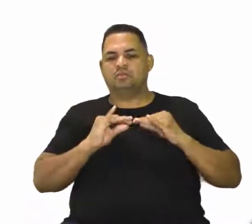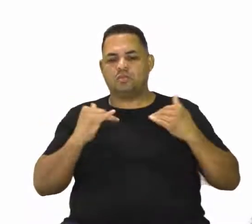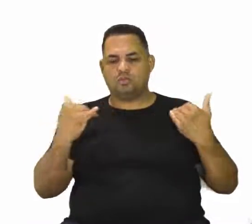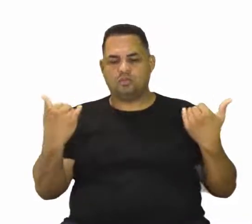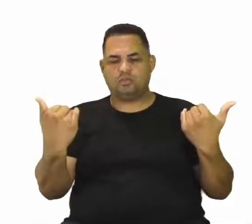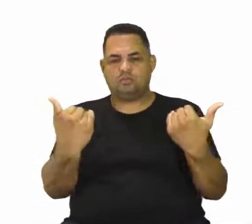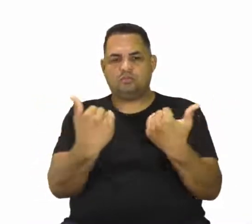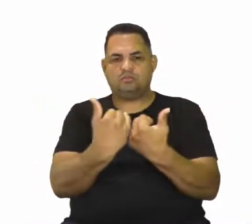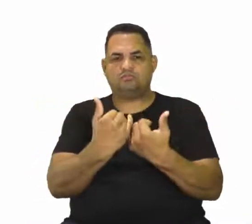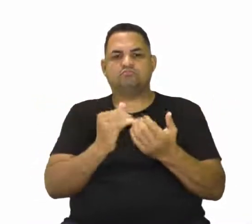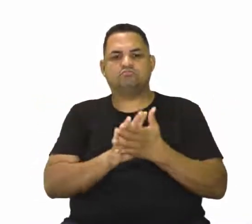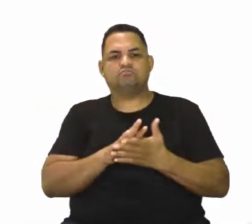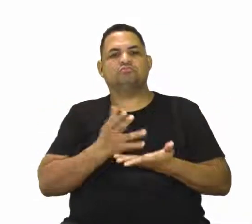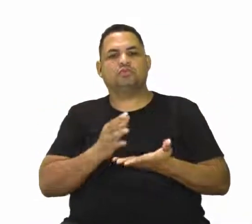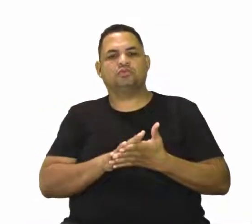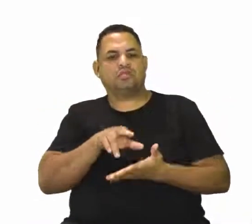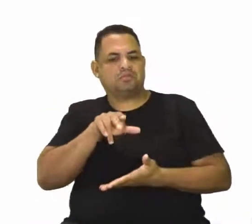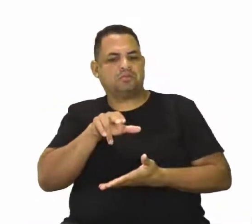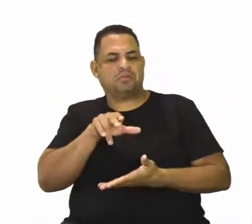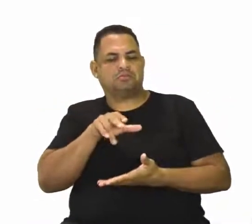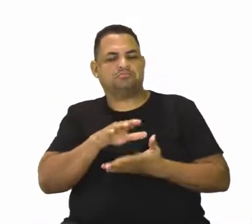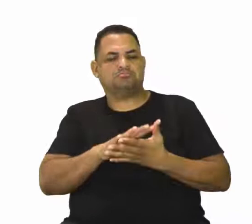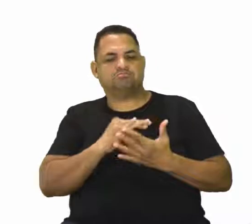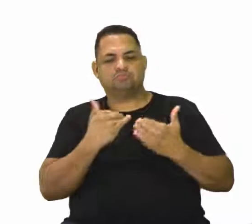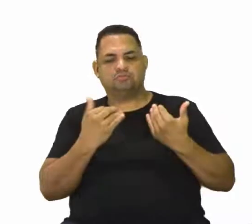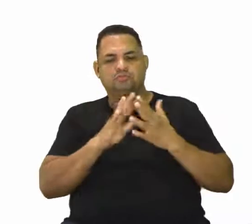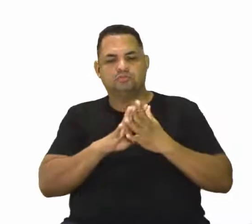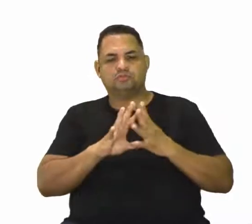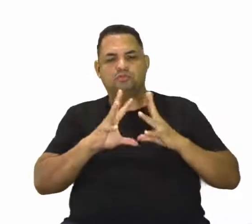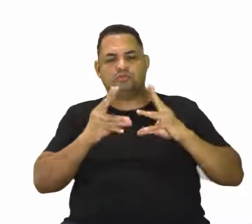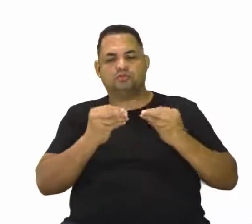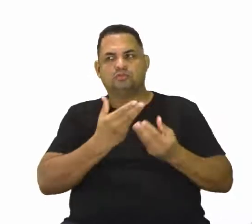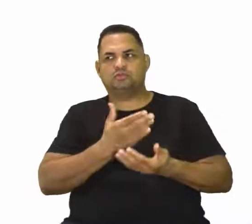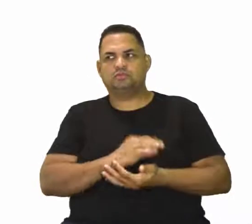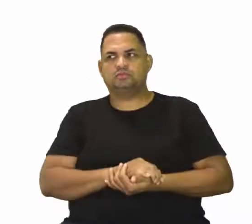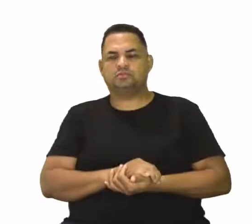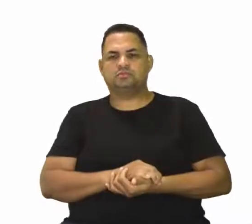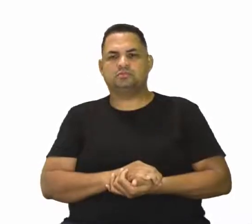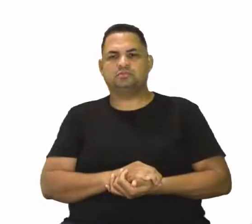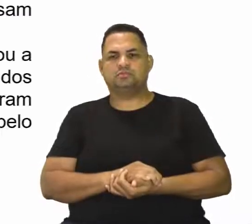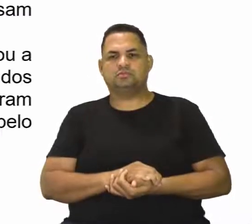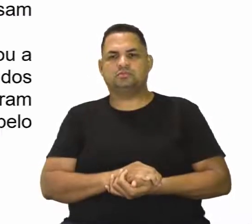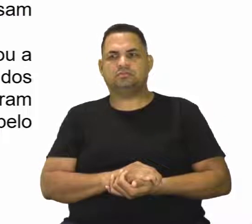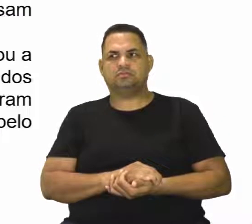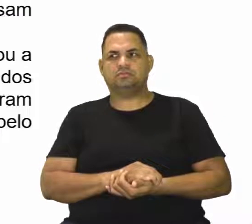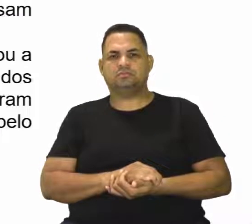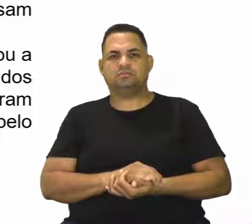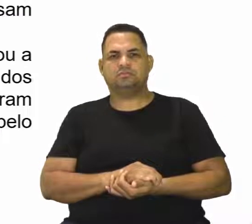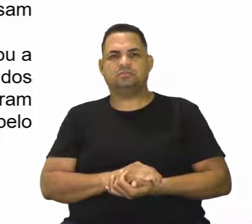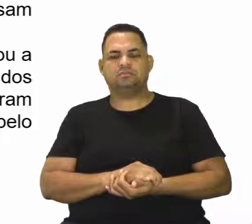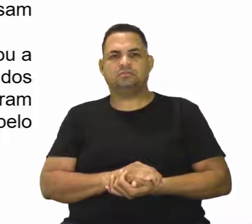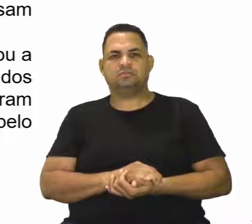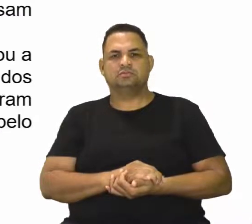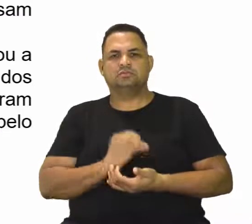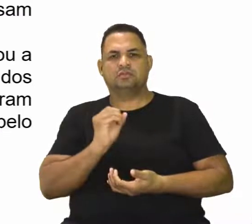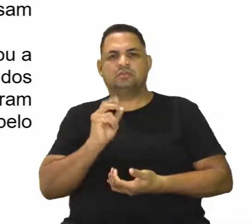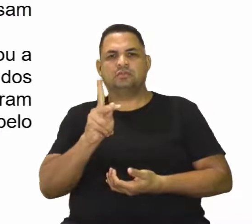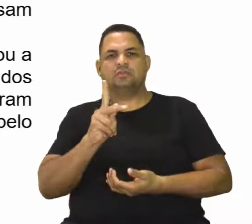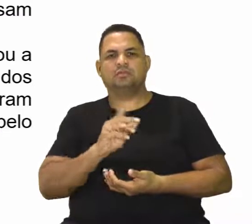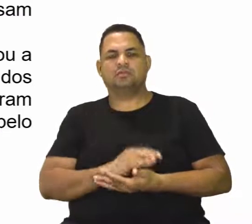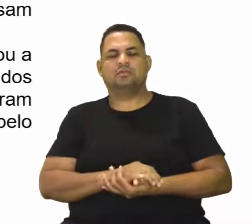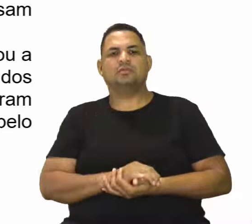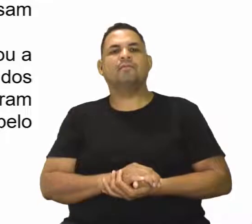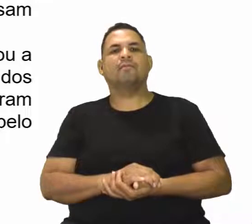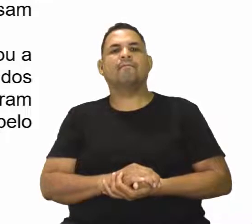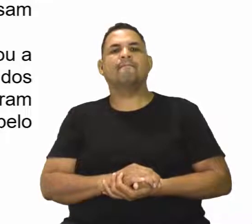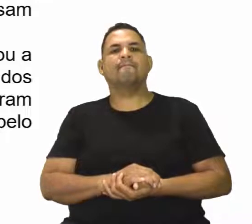todos eram idênticos independente a a partir para próxima ok